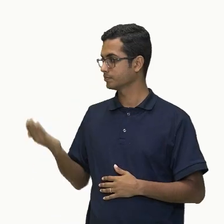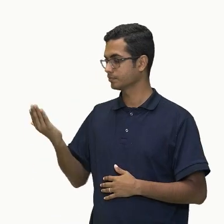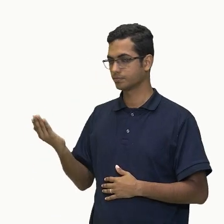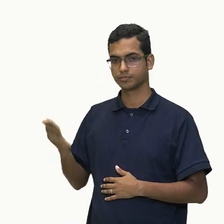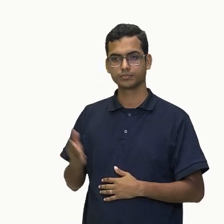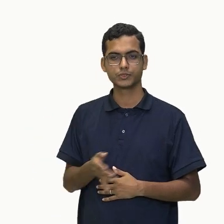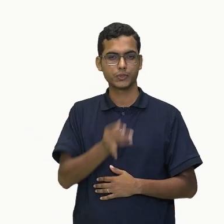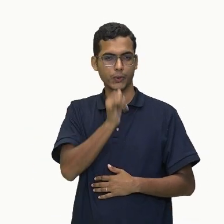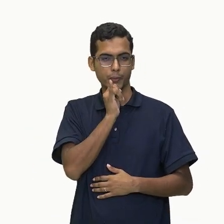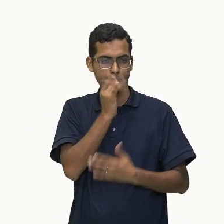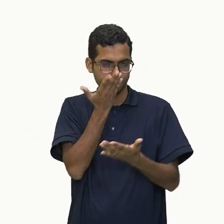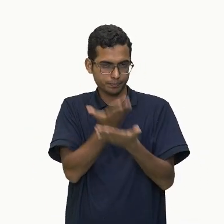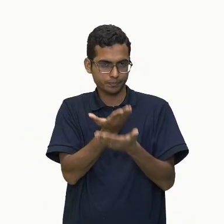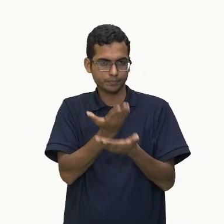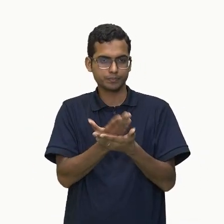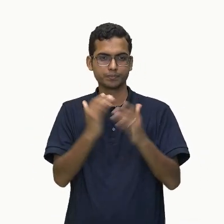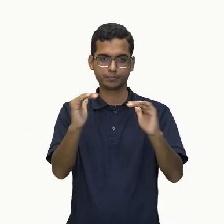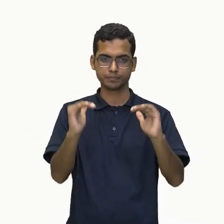da aula.